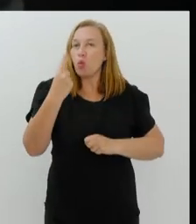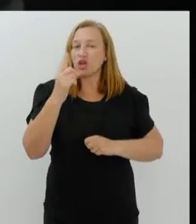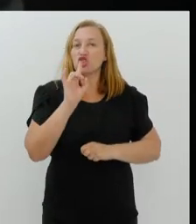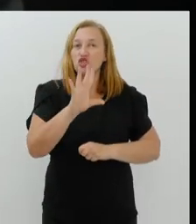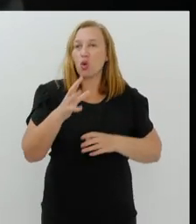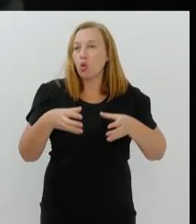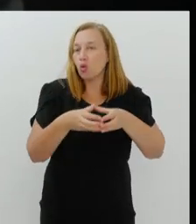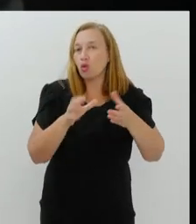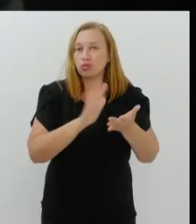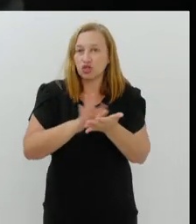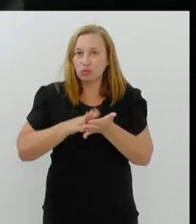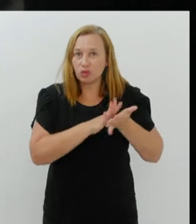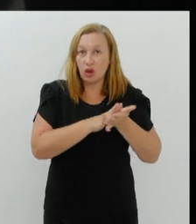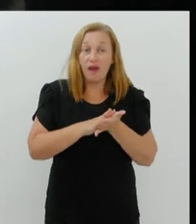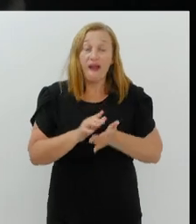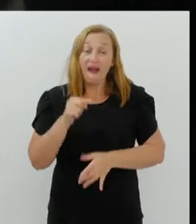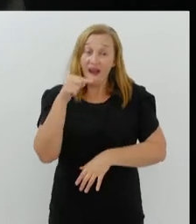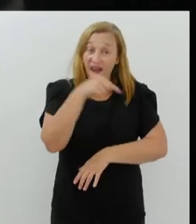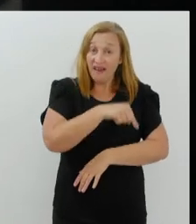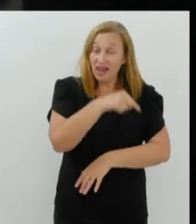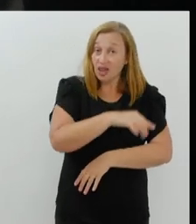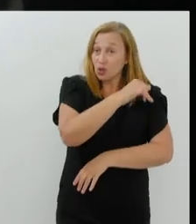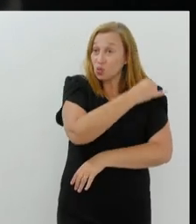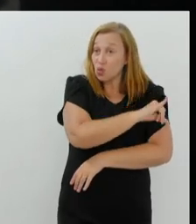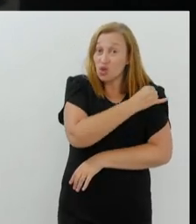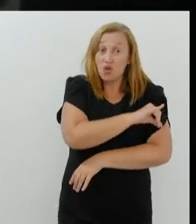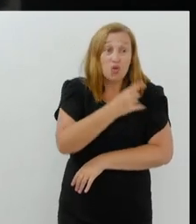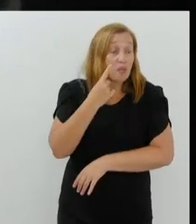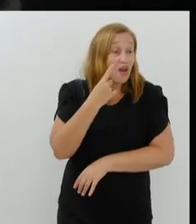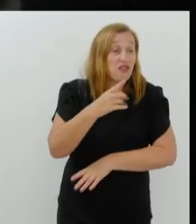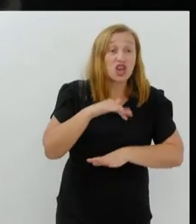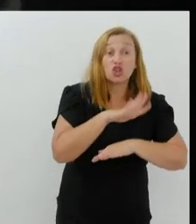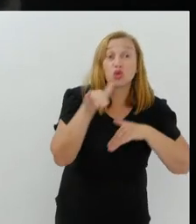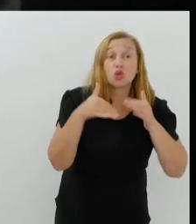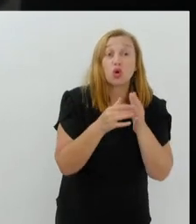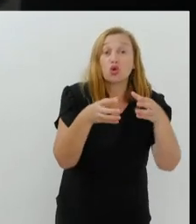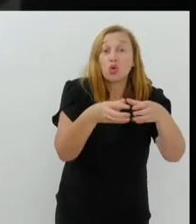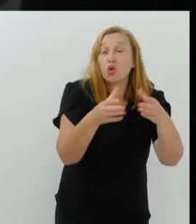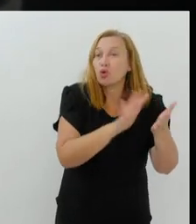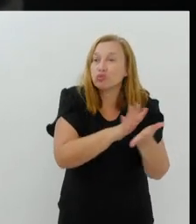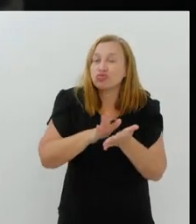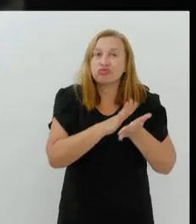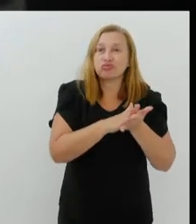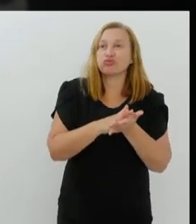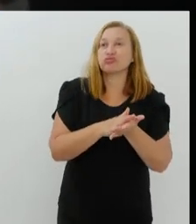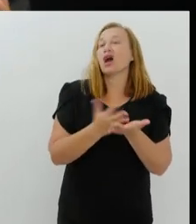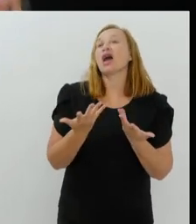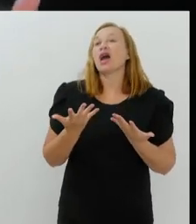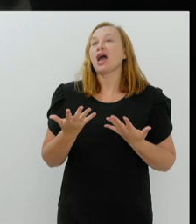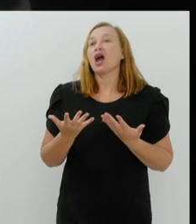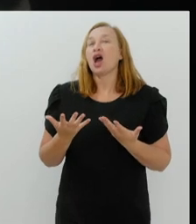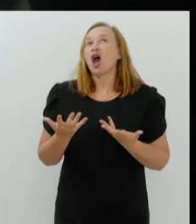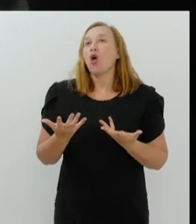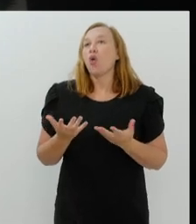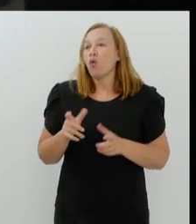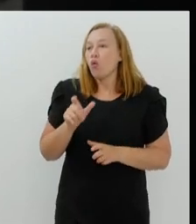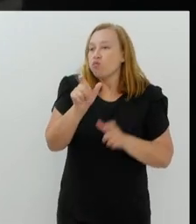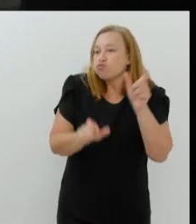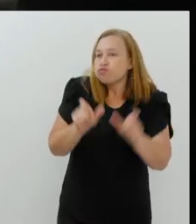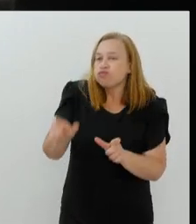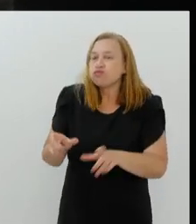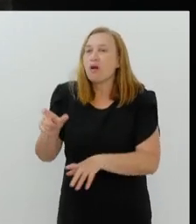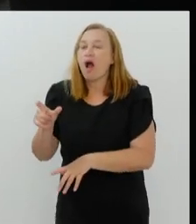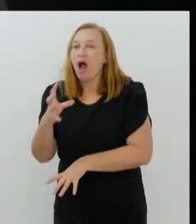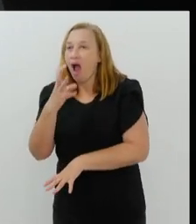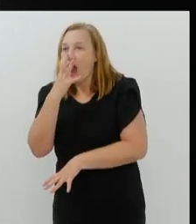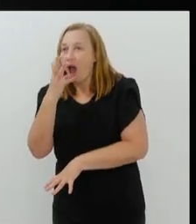escola. Aqui no Rio, as pessoas vão assistir o espetáculo como um todo. Como um todo. O mangueirense admira a Portela,